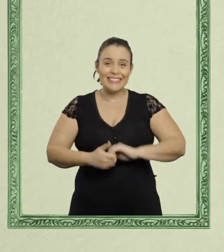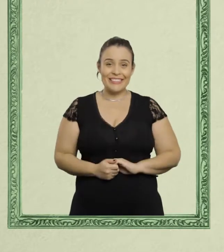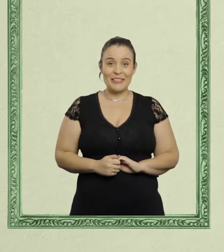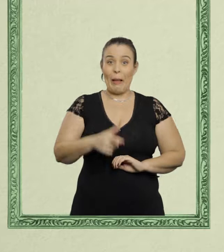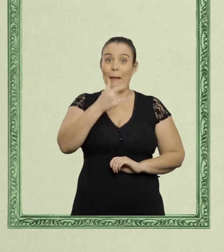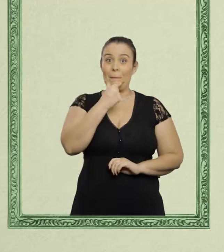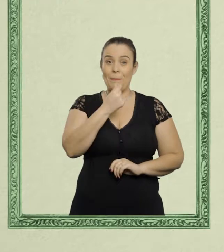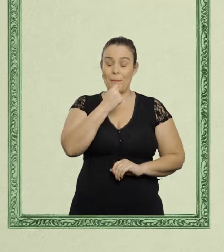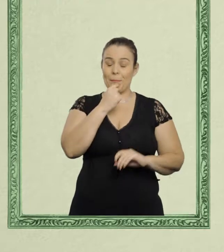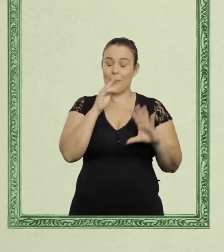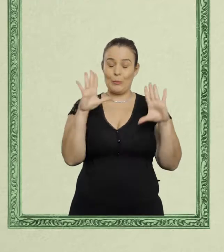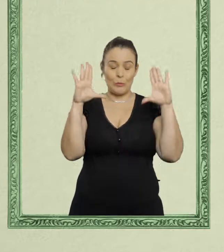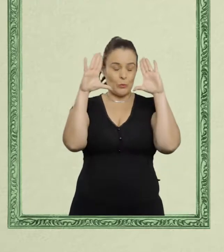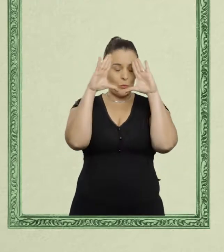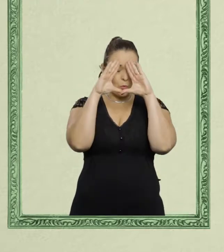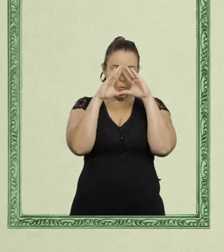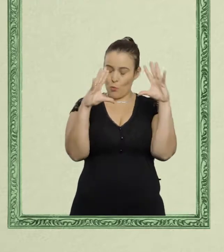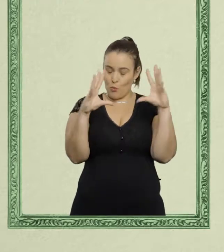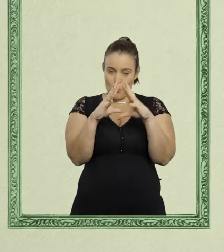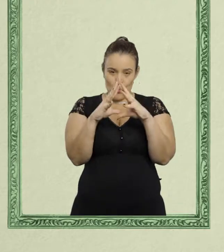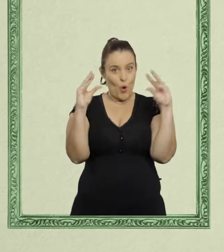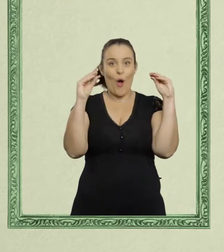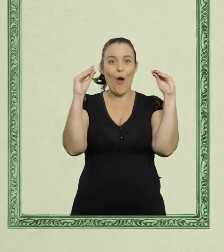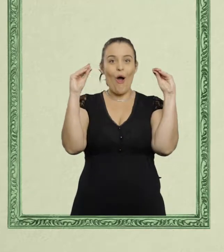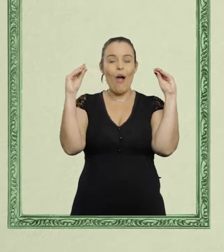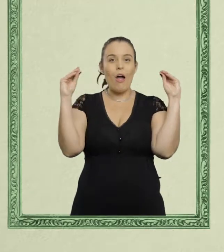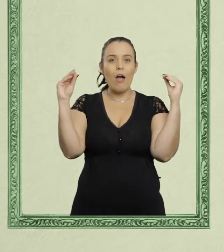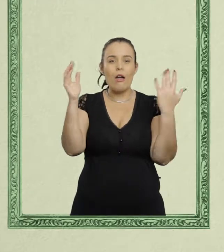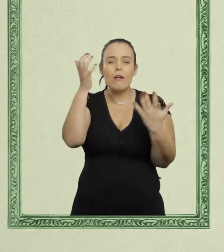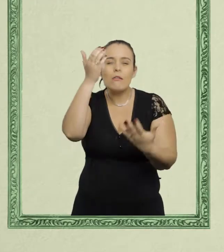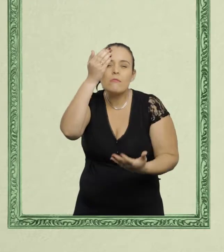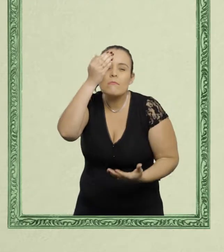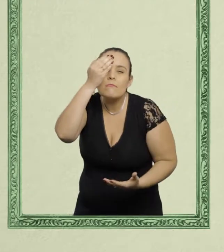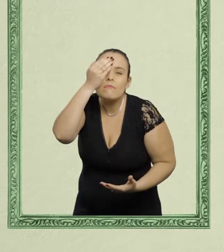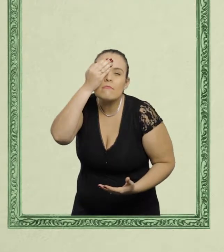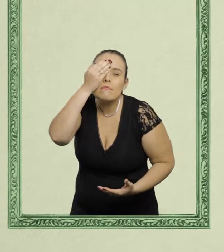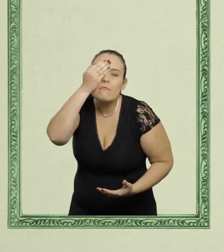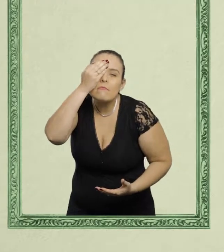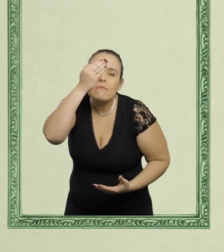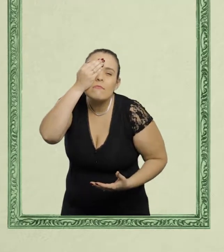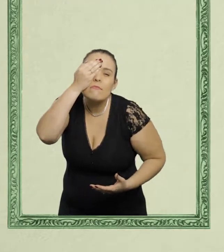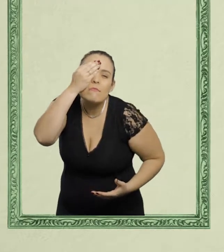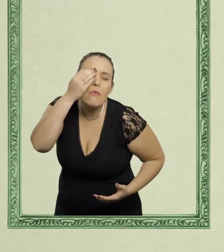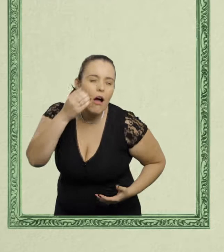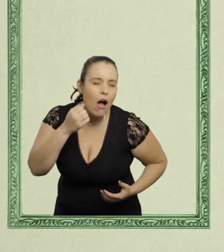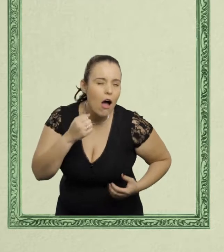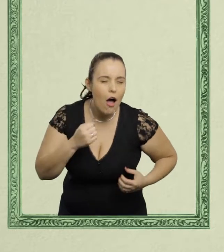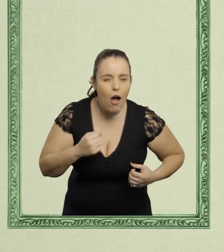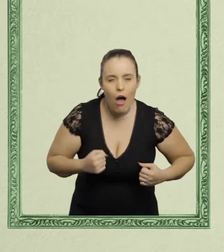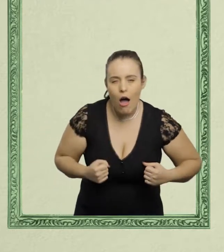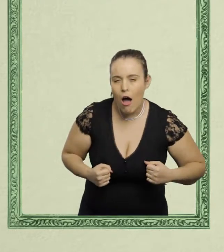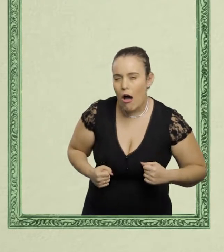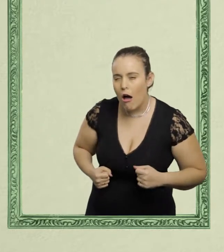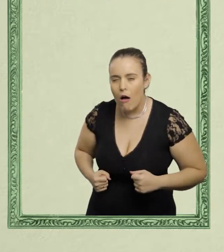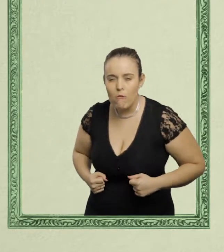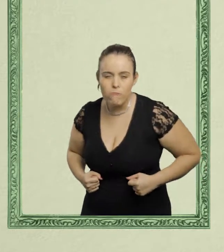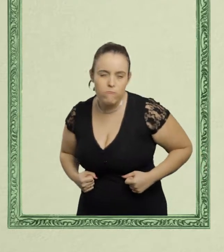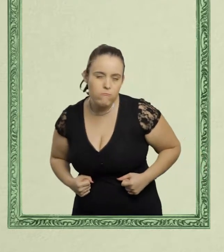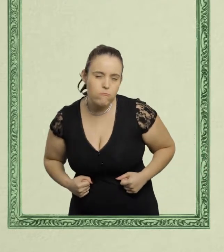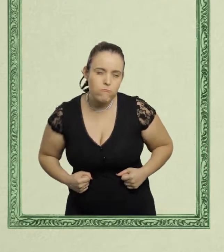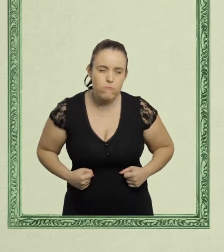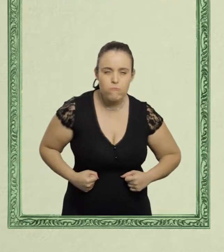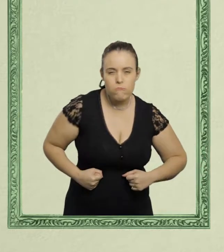desculpas. Os meninos desapareceram na escuridão. Aí surgiram os piratas. Os piratas